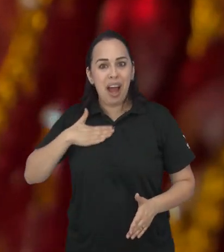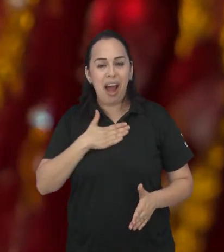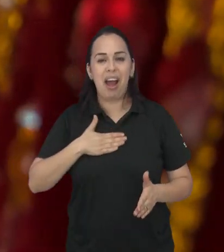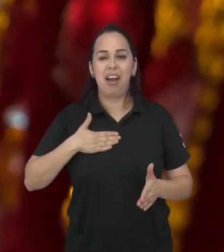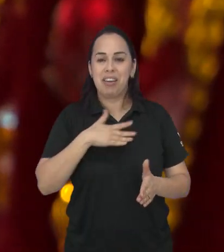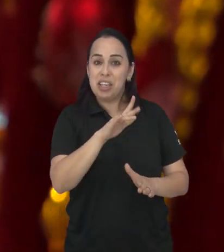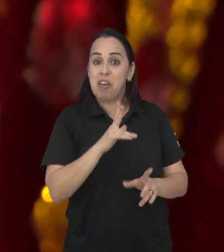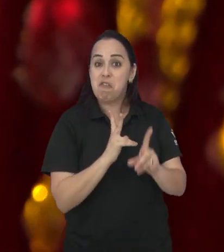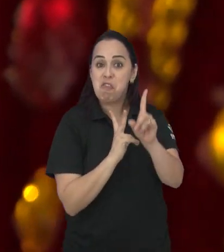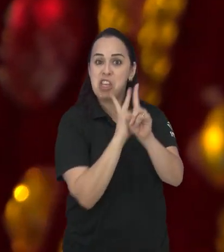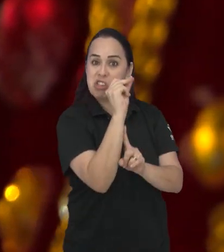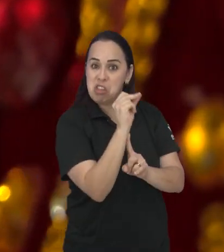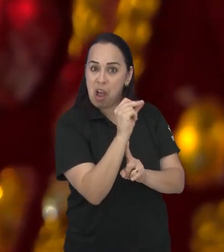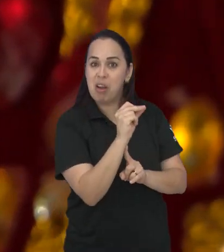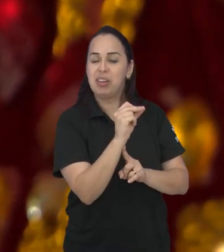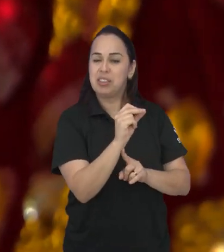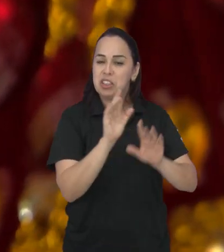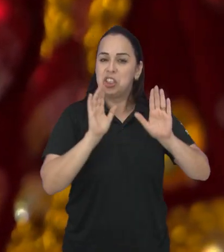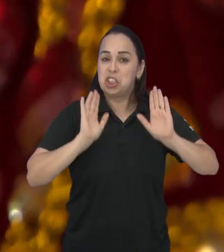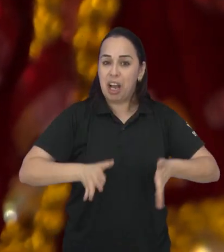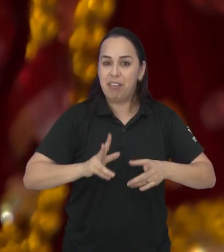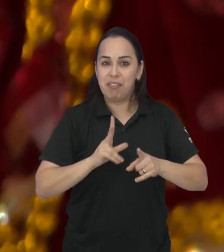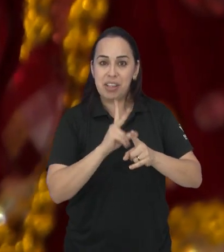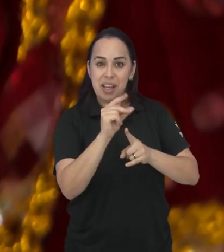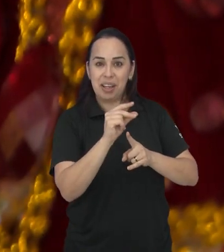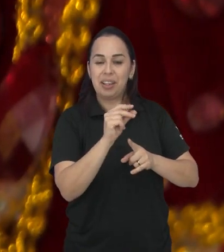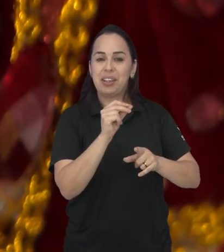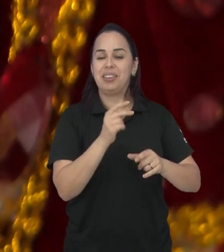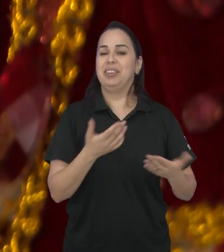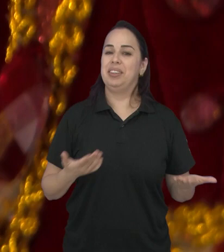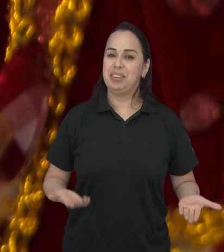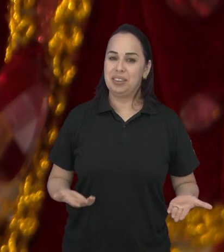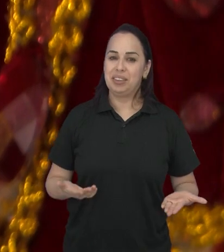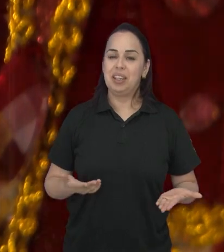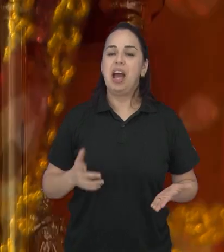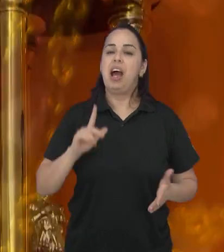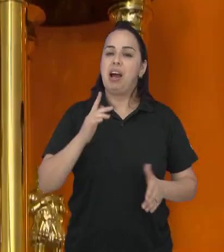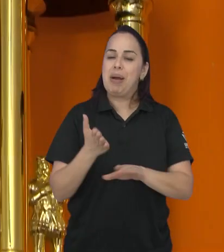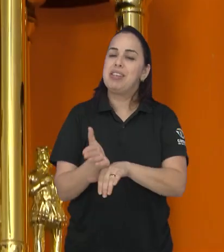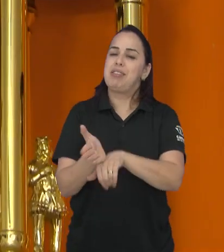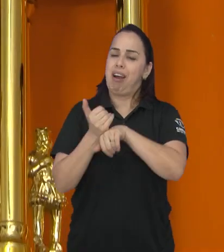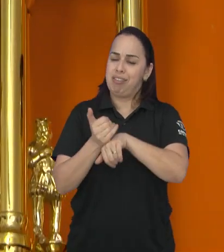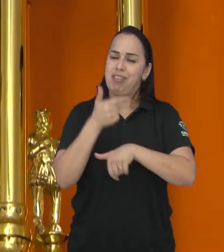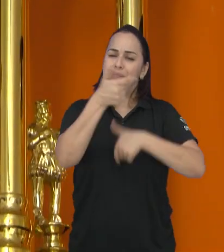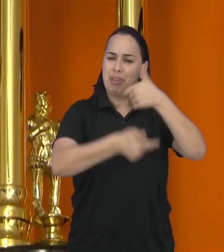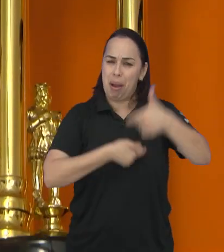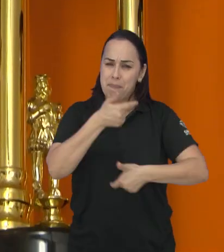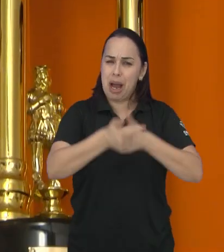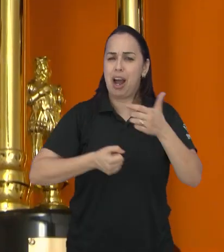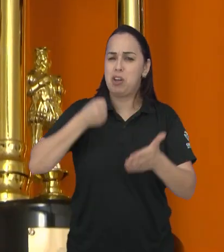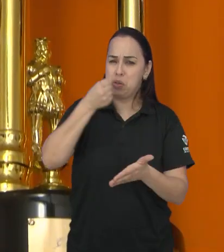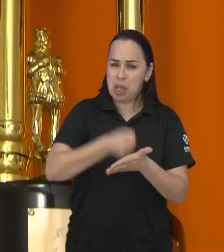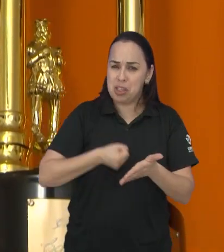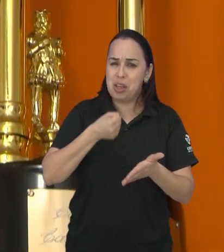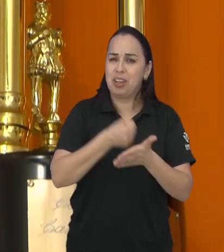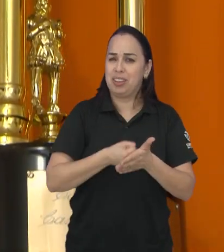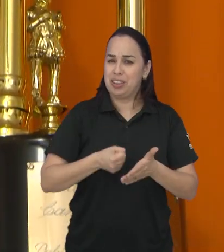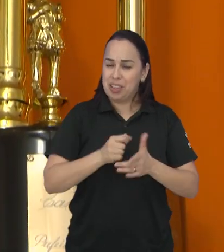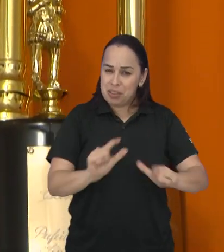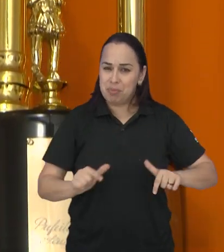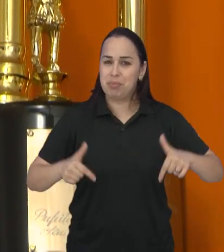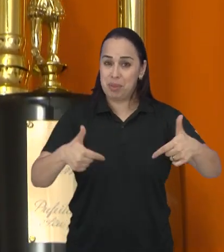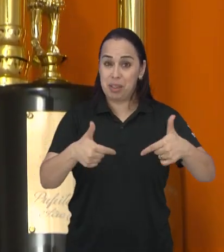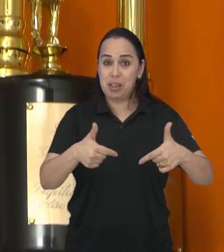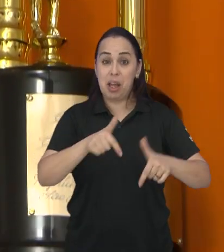um brilho no olho. Ah, é a escola campeã, é a escola que chegou lá, vira ouro. Não era bem assim, era muito trabalho, dedicação, na verdade,